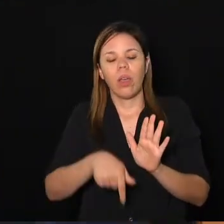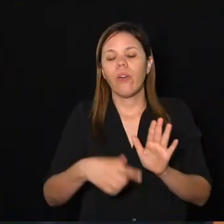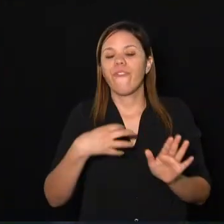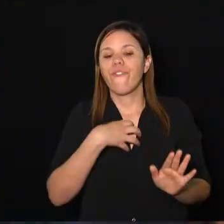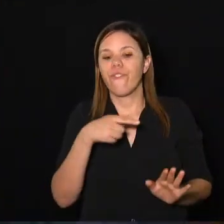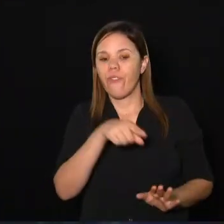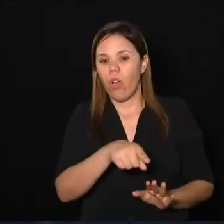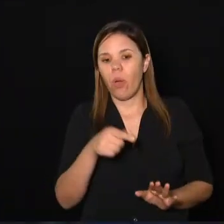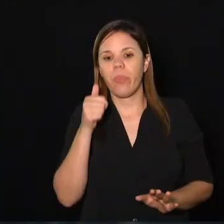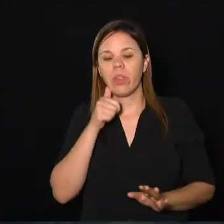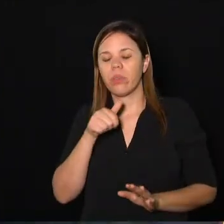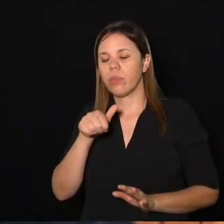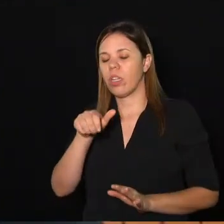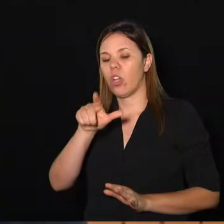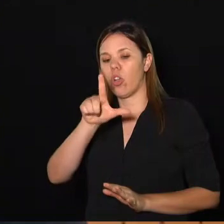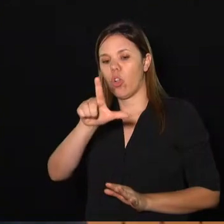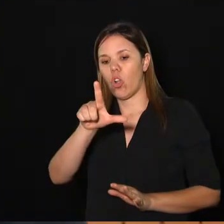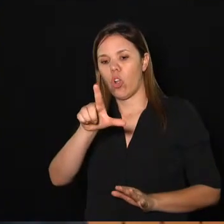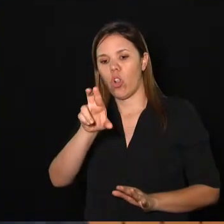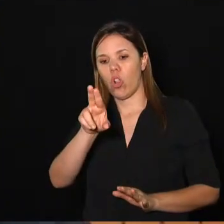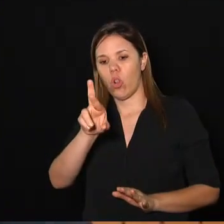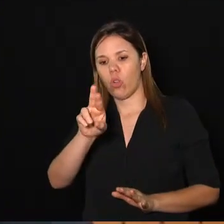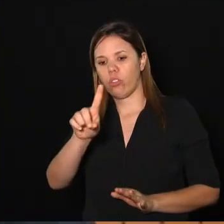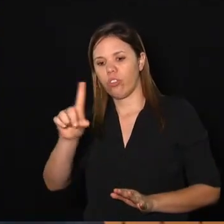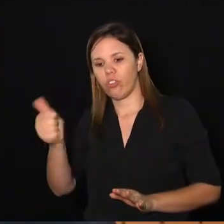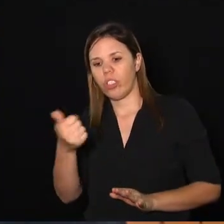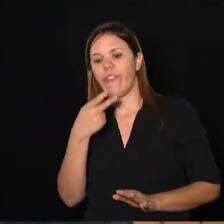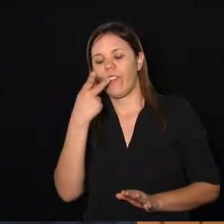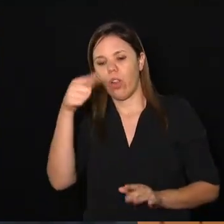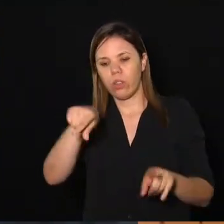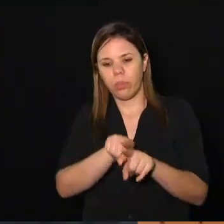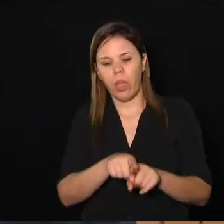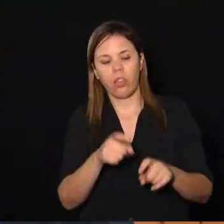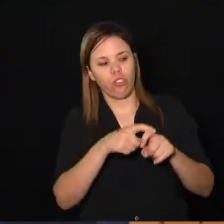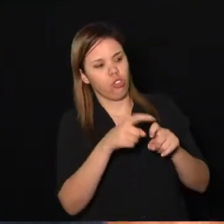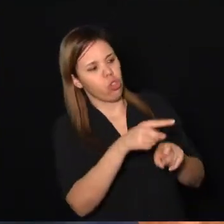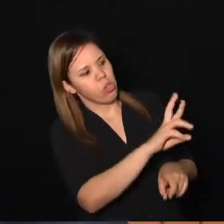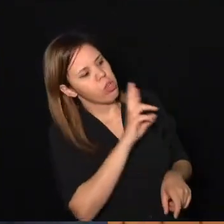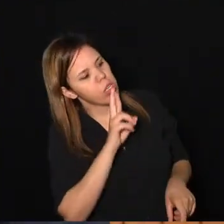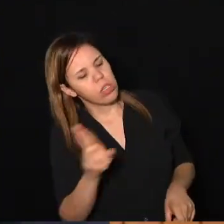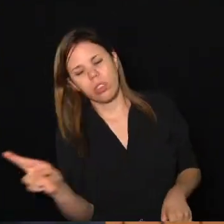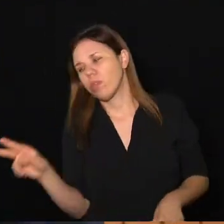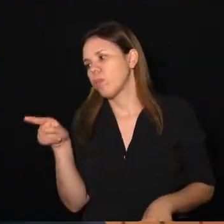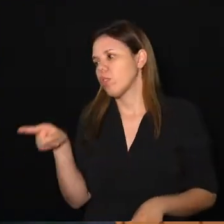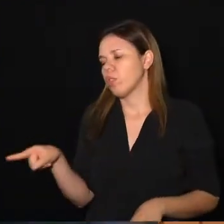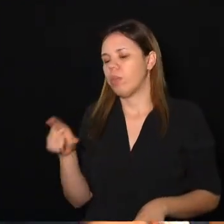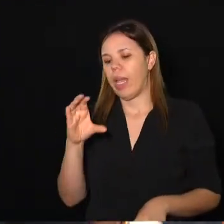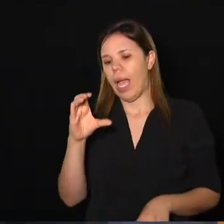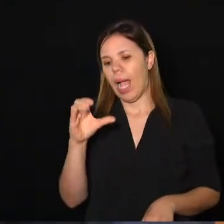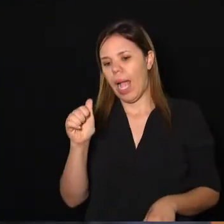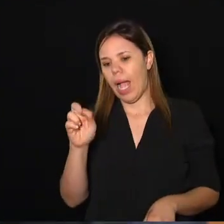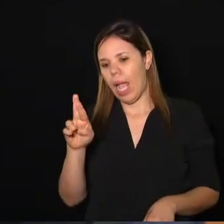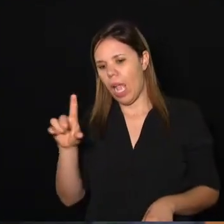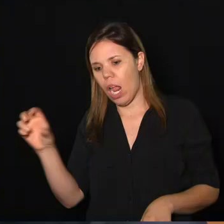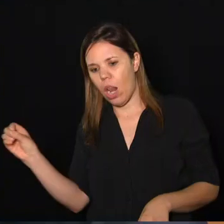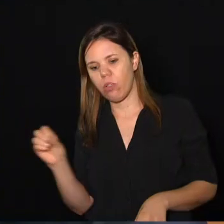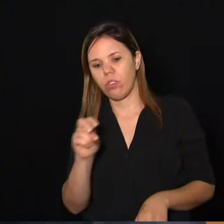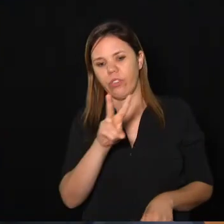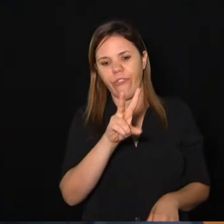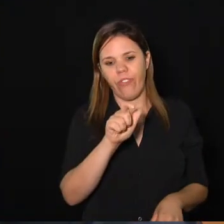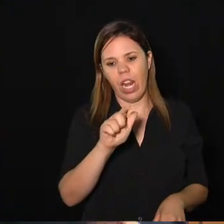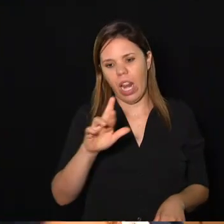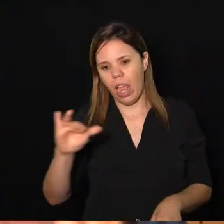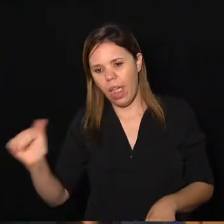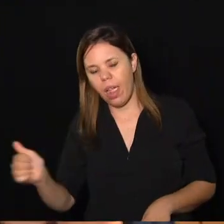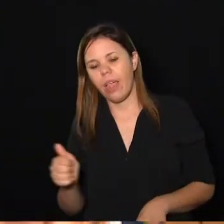respeitosamente a resposta do doutor doutor Felipe doutor Carlos doutor Valério e